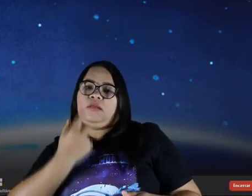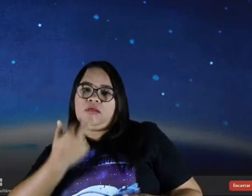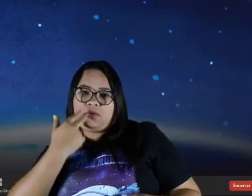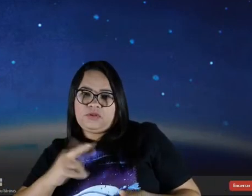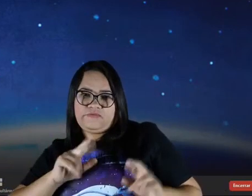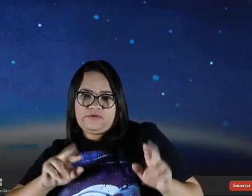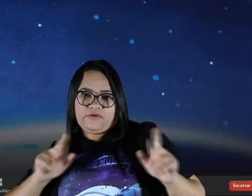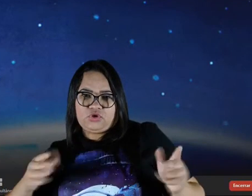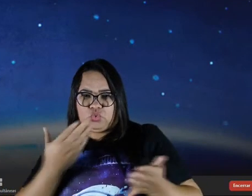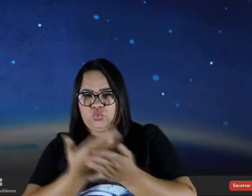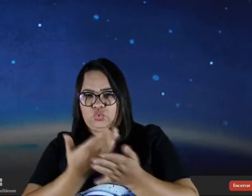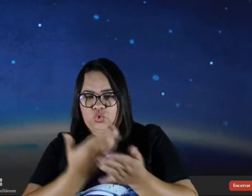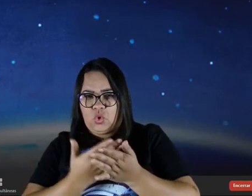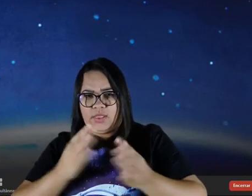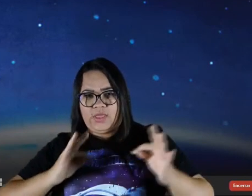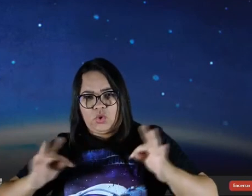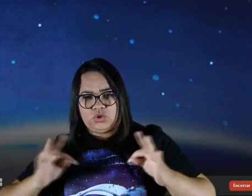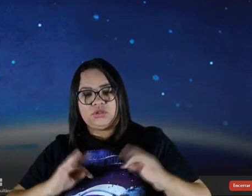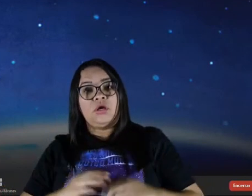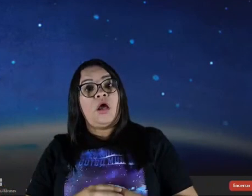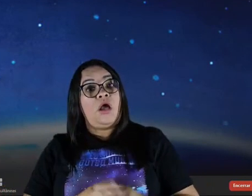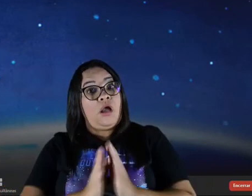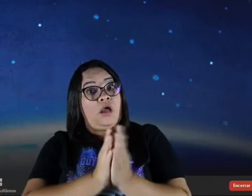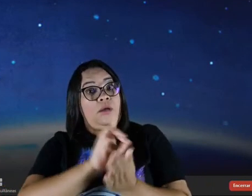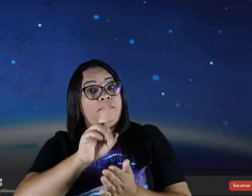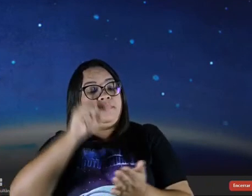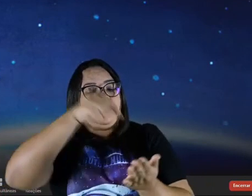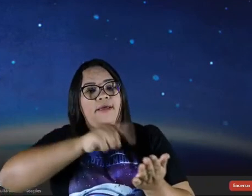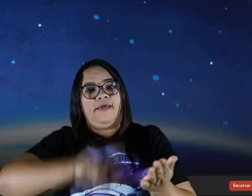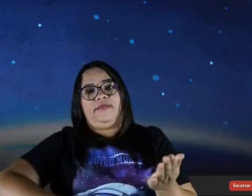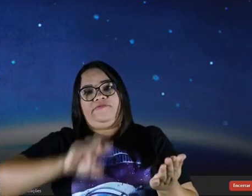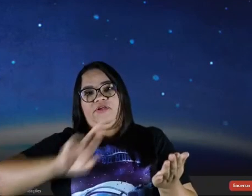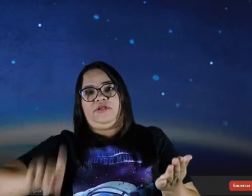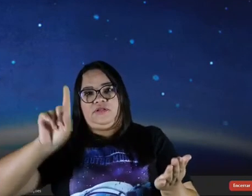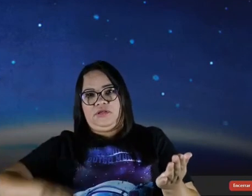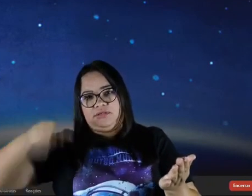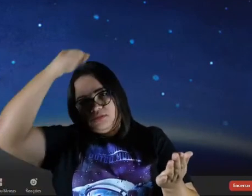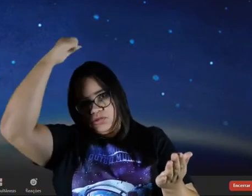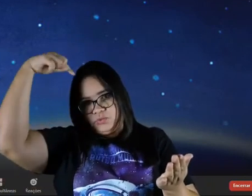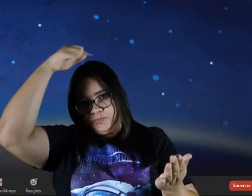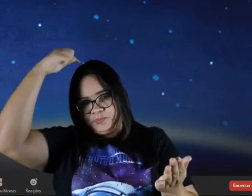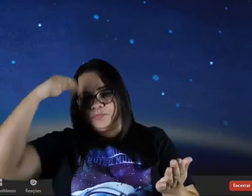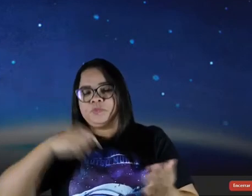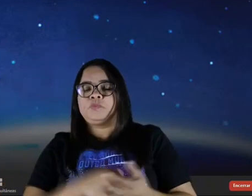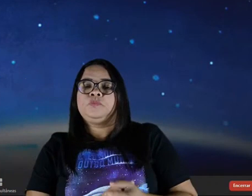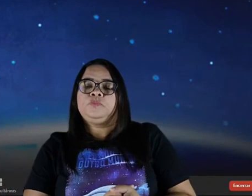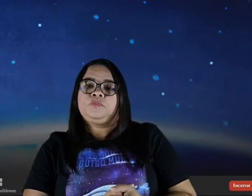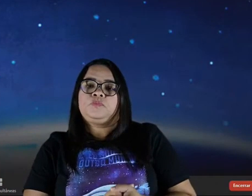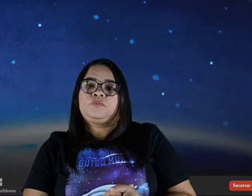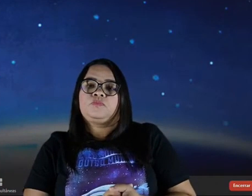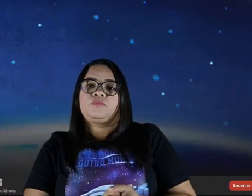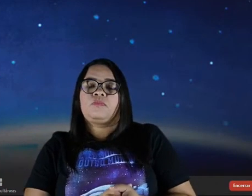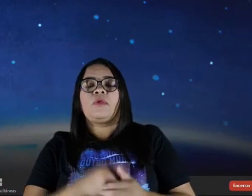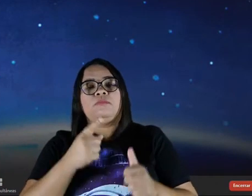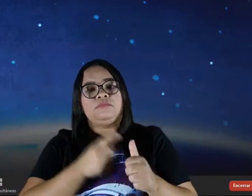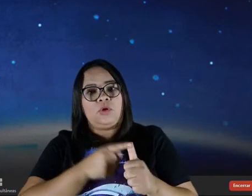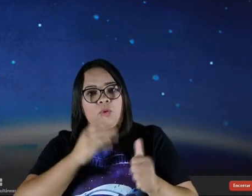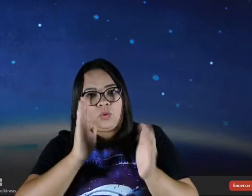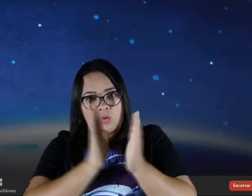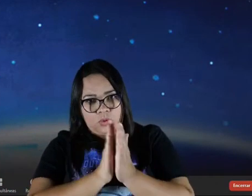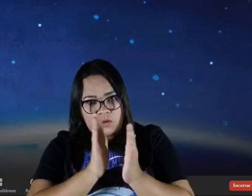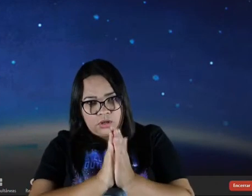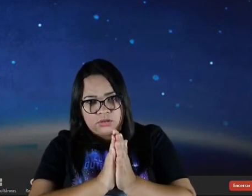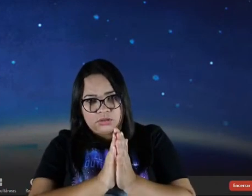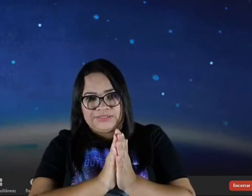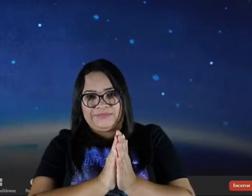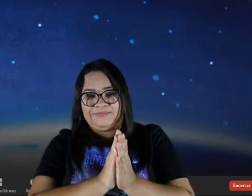um lugar que devemos saber que estamos pisando em terreno santo. Tá certo? Depois da oração, esse é o primeiro passo. Você não